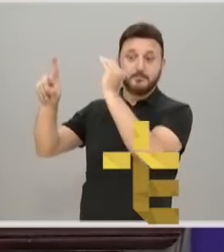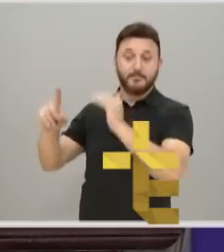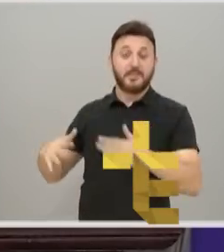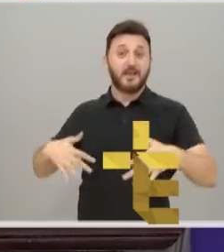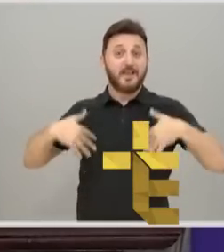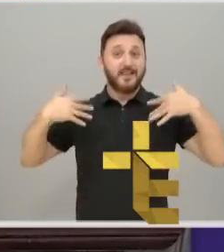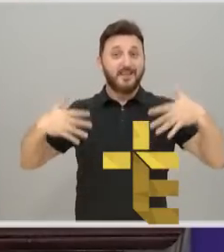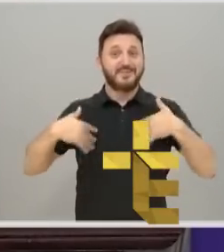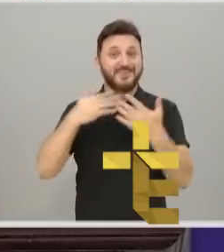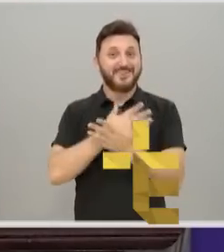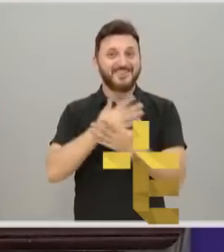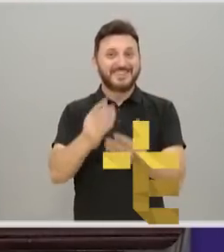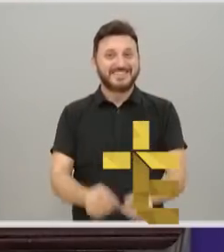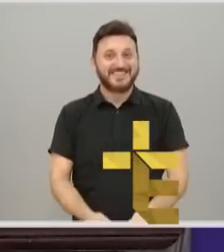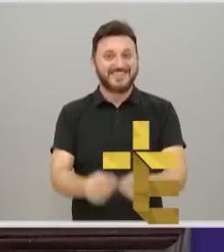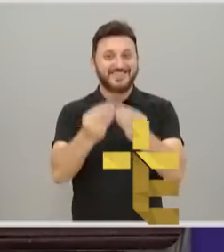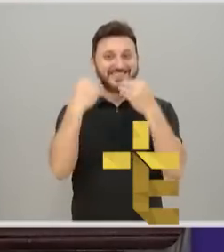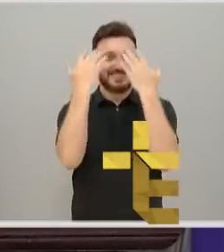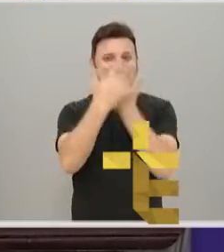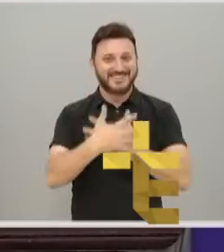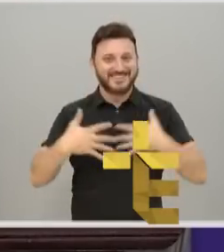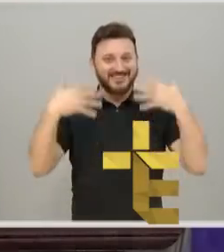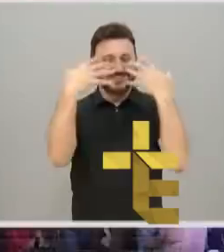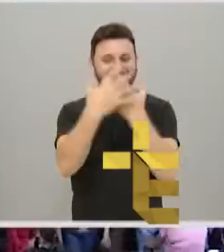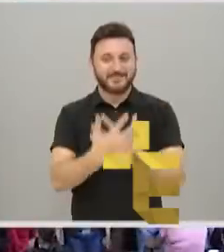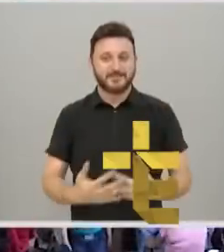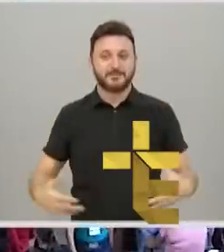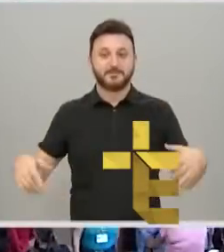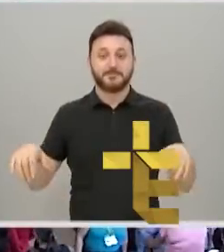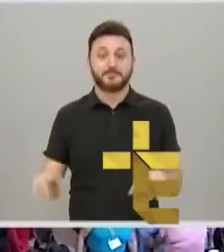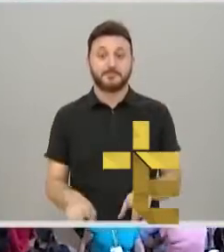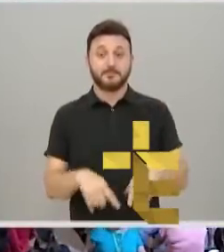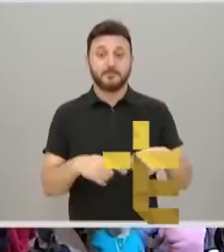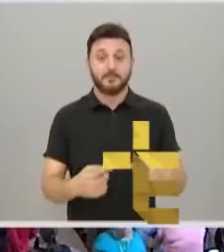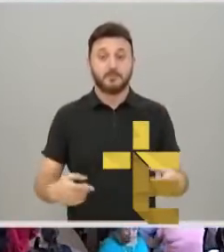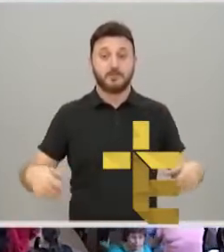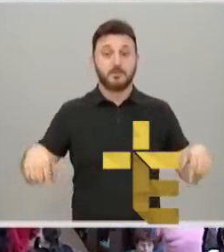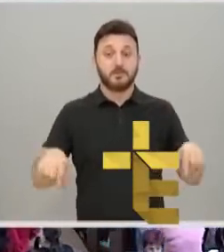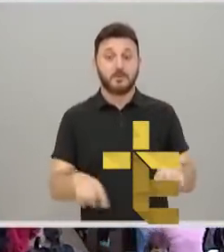alegria, iniciemos esta celebração cantando.